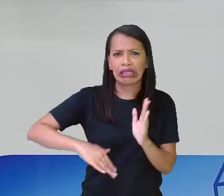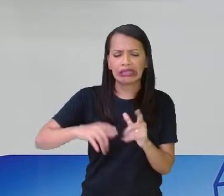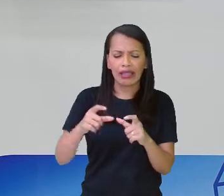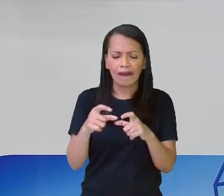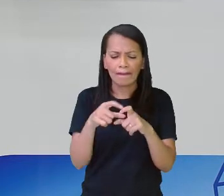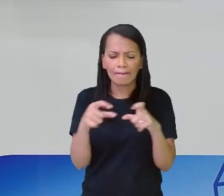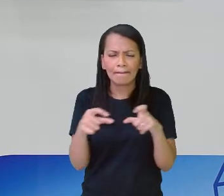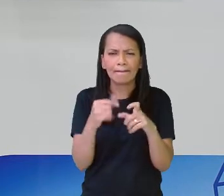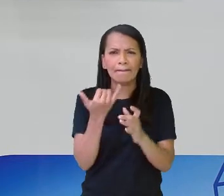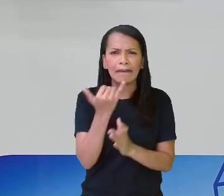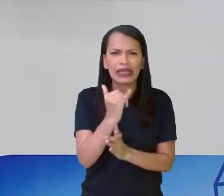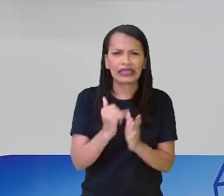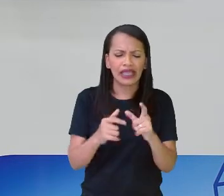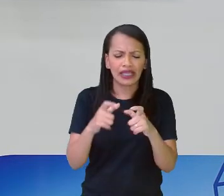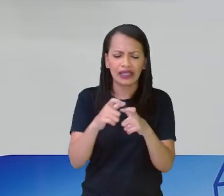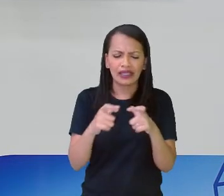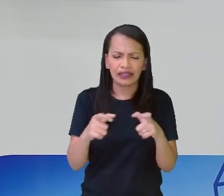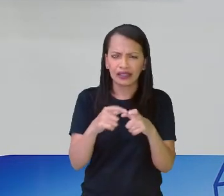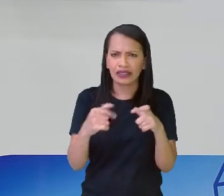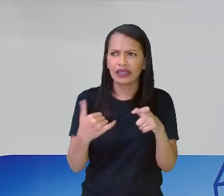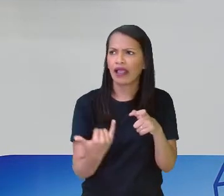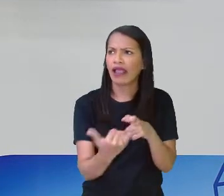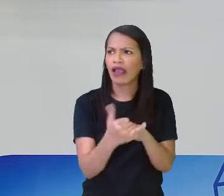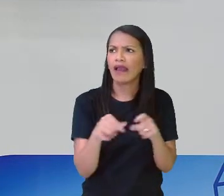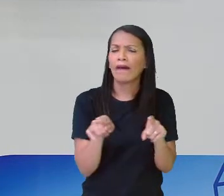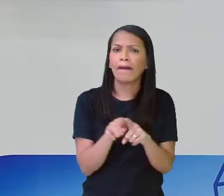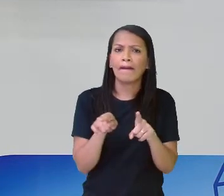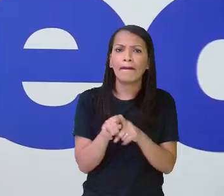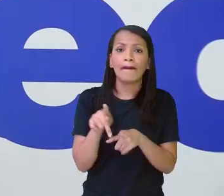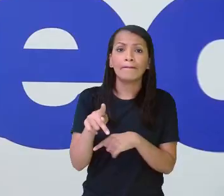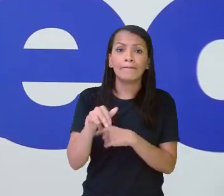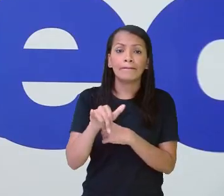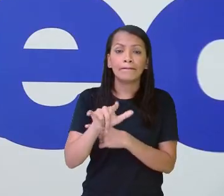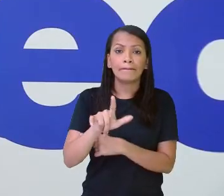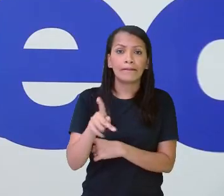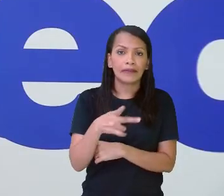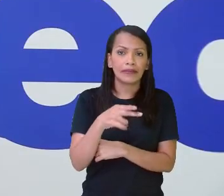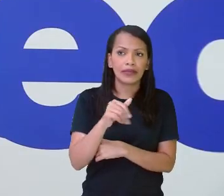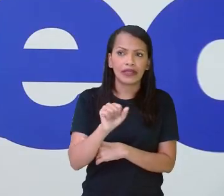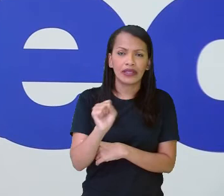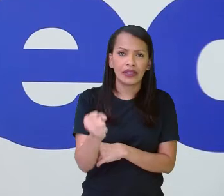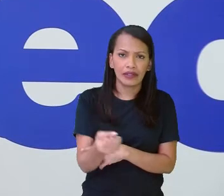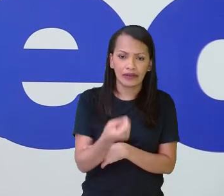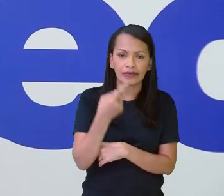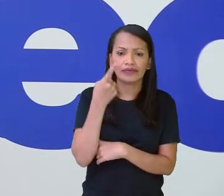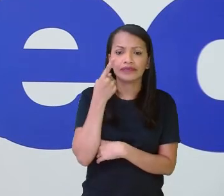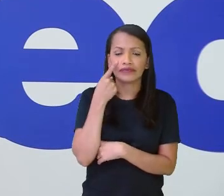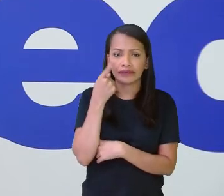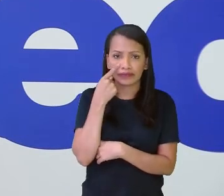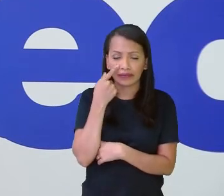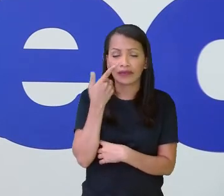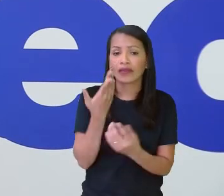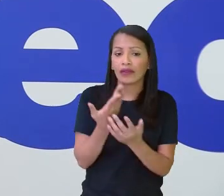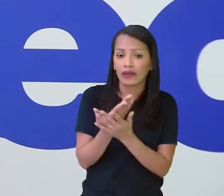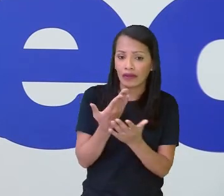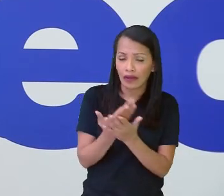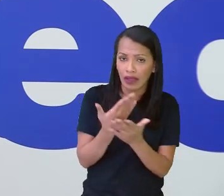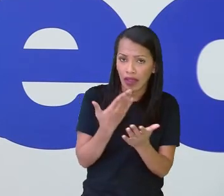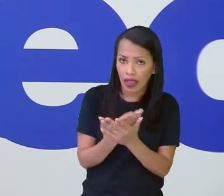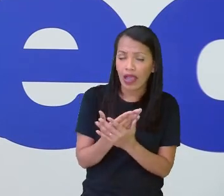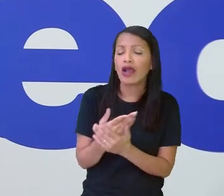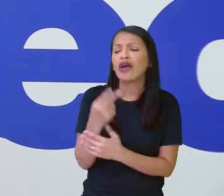alguma coisa? Ou eles estão atentos aí? Estão bastante atentos aqui, acompanhando a aula, inclusive falando, né,